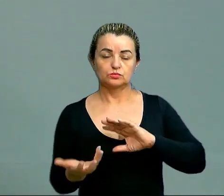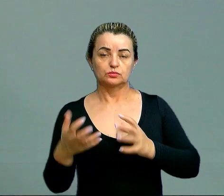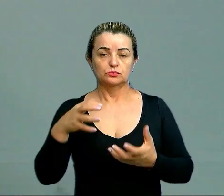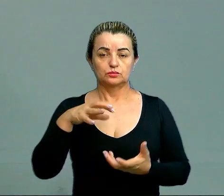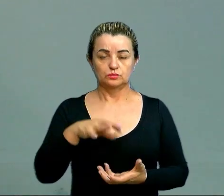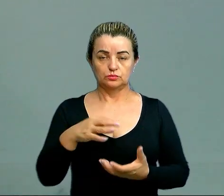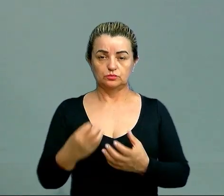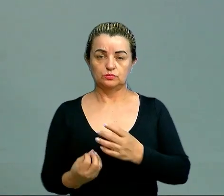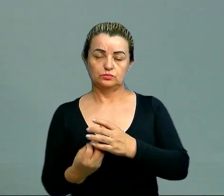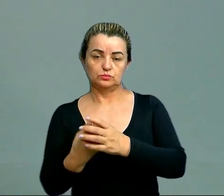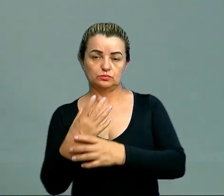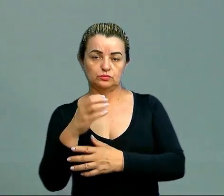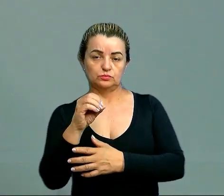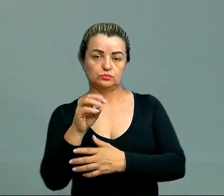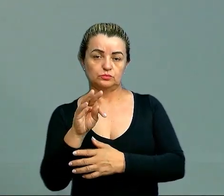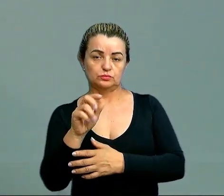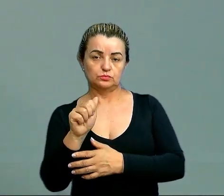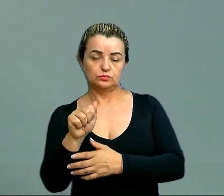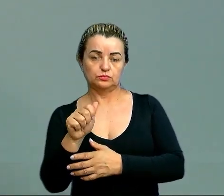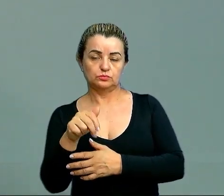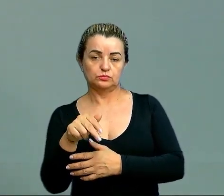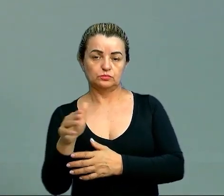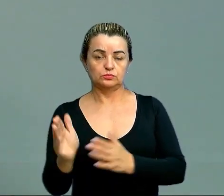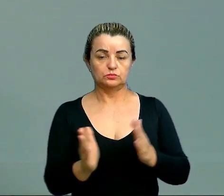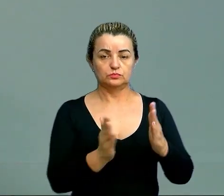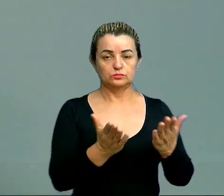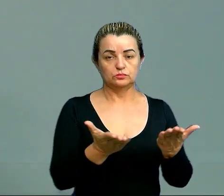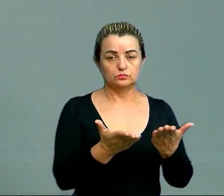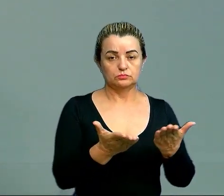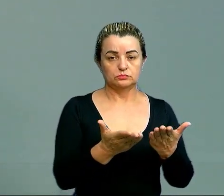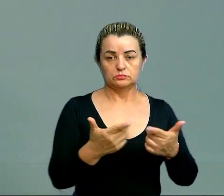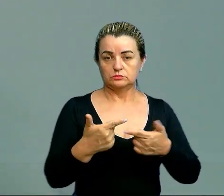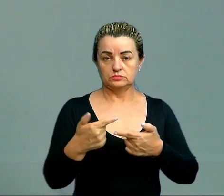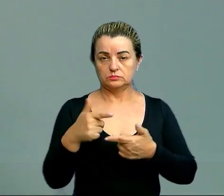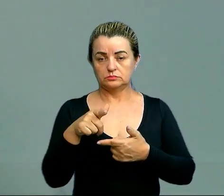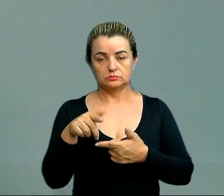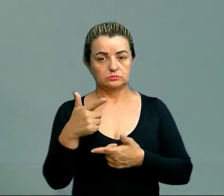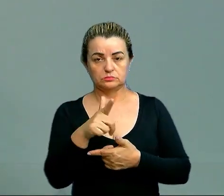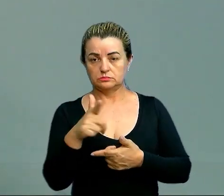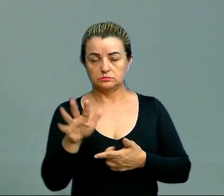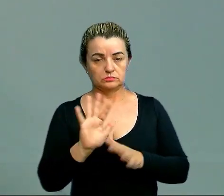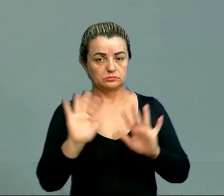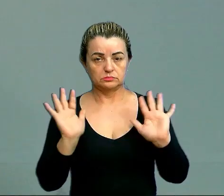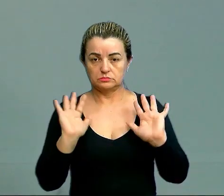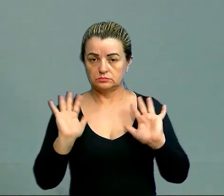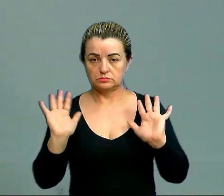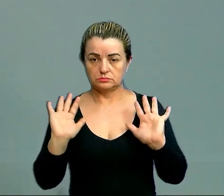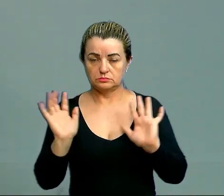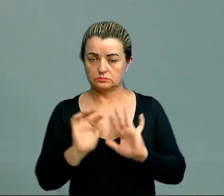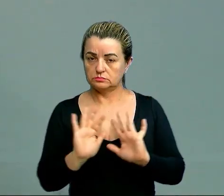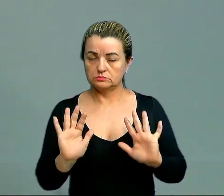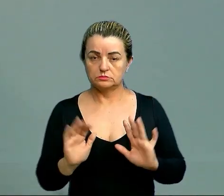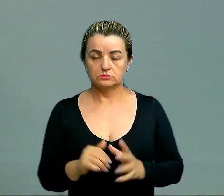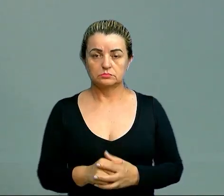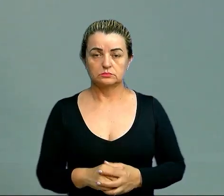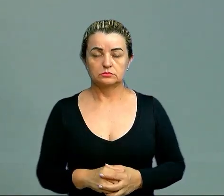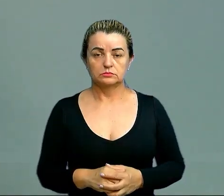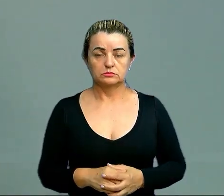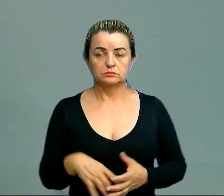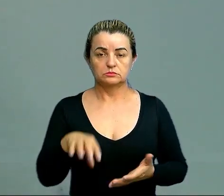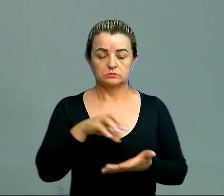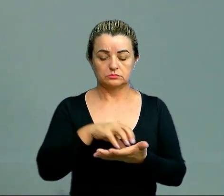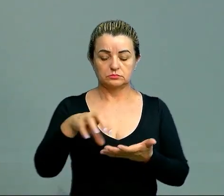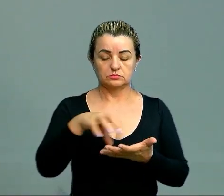Da fundação da OTAN até hoje. Ou seja, a Guerra Fria ela não acontece mais, né? Ela não teria mais sua existência. E os